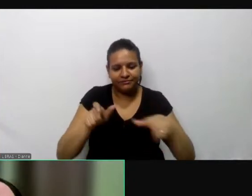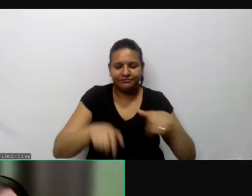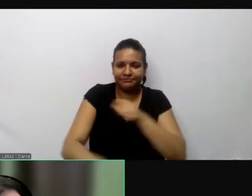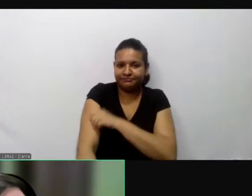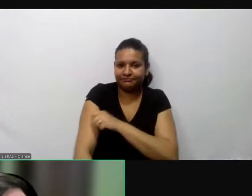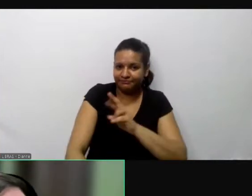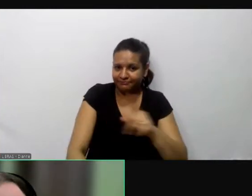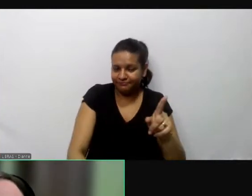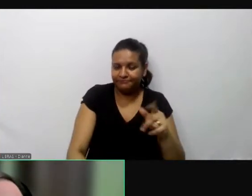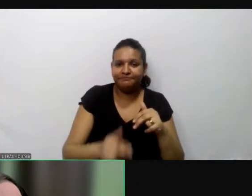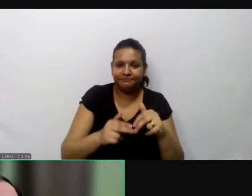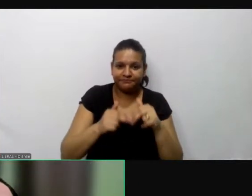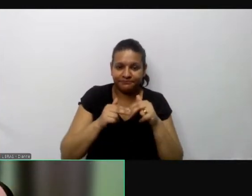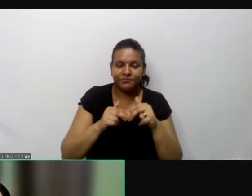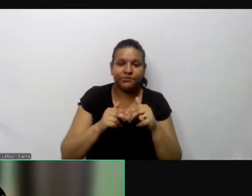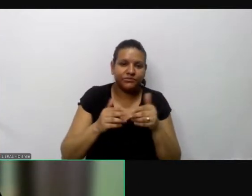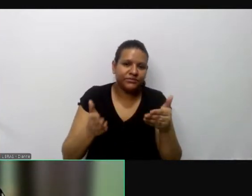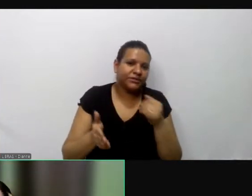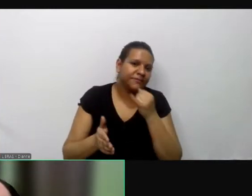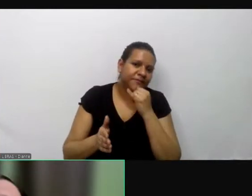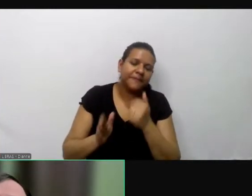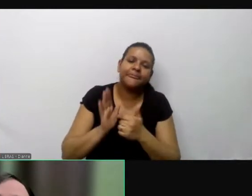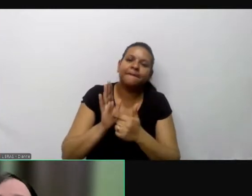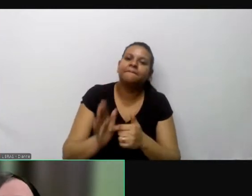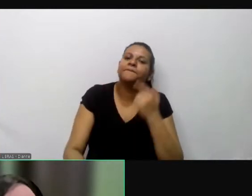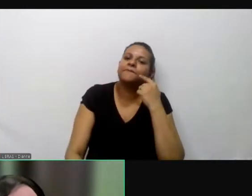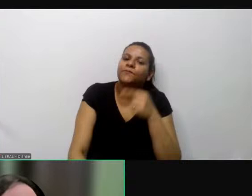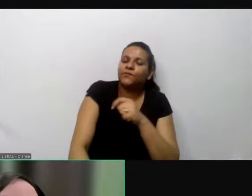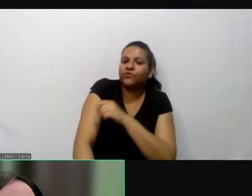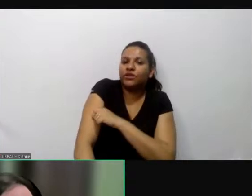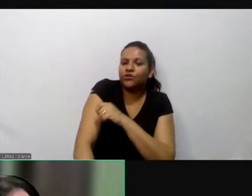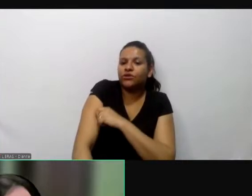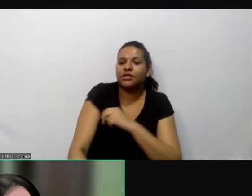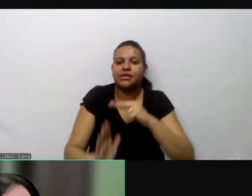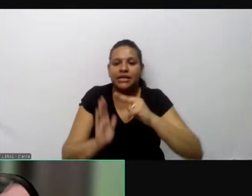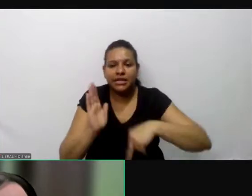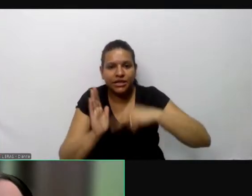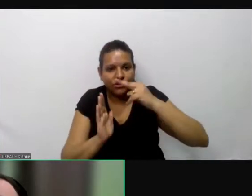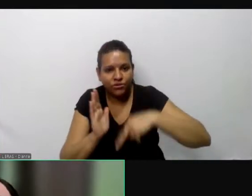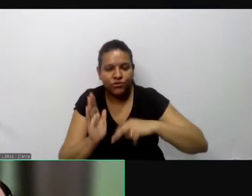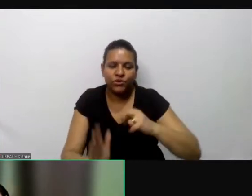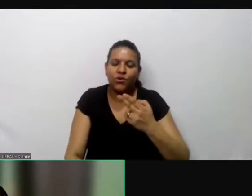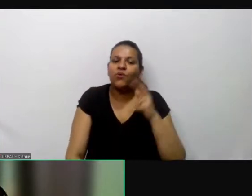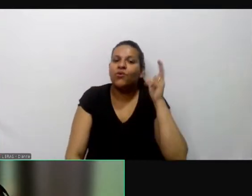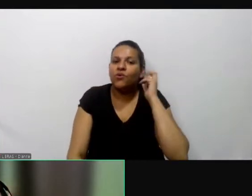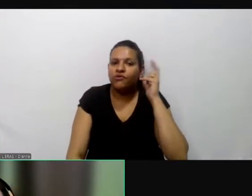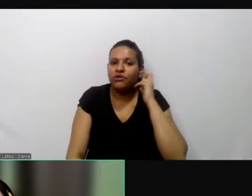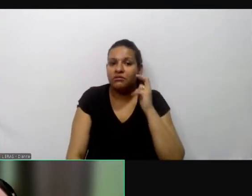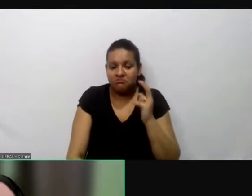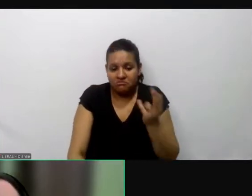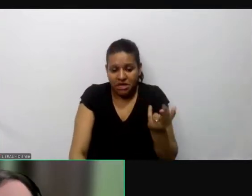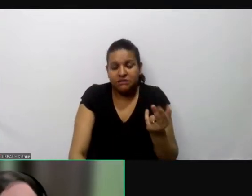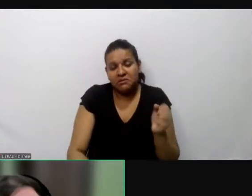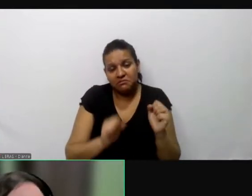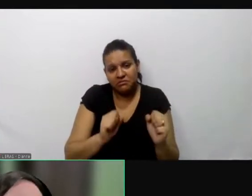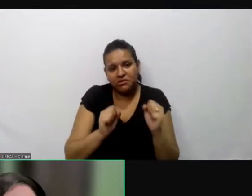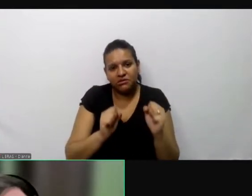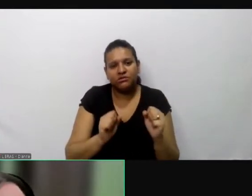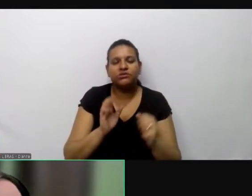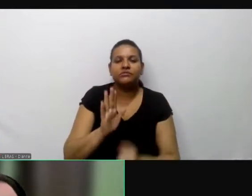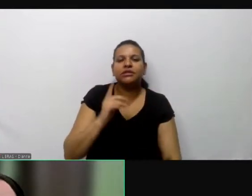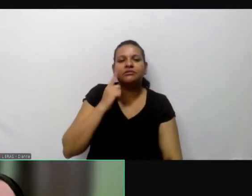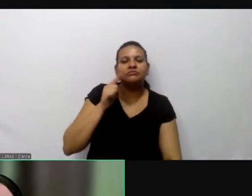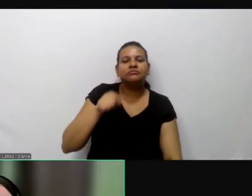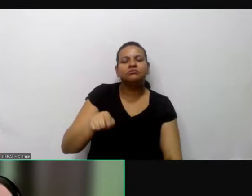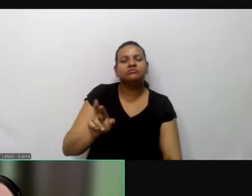o vídeo que tu vai apresentar para os estudantes, ou a leitura, ela pode ser a mesma, mas daqui a pouco o que tu espera que os estudantes façam